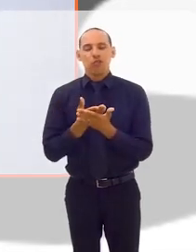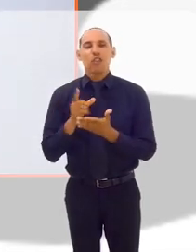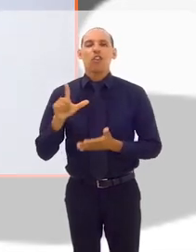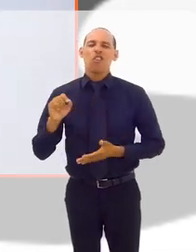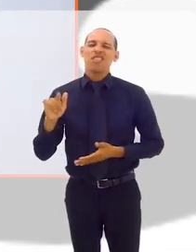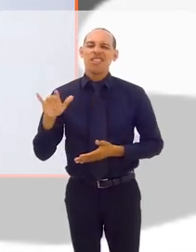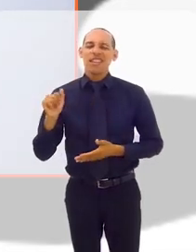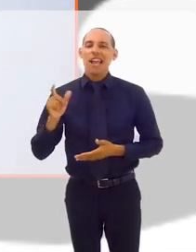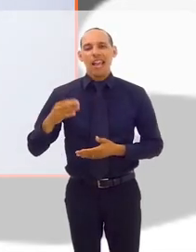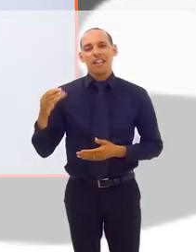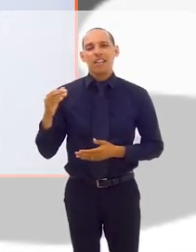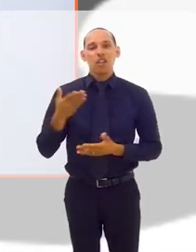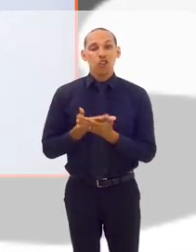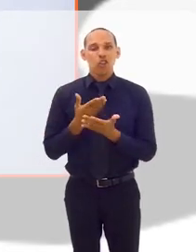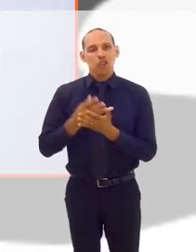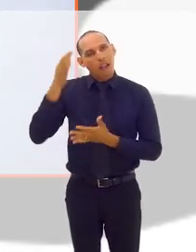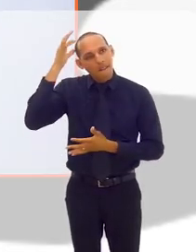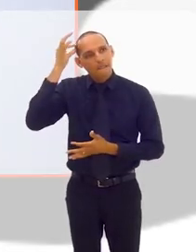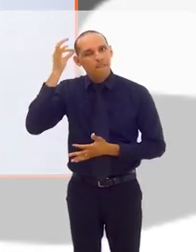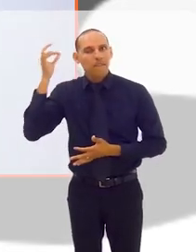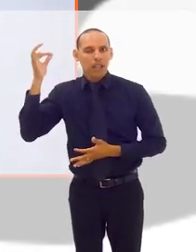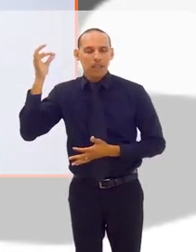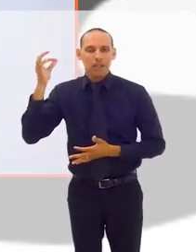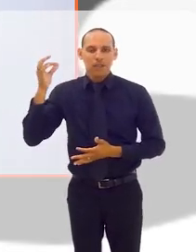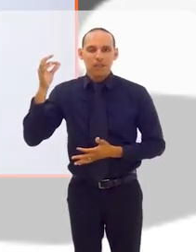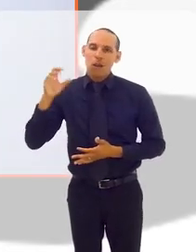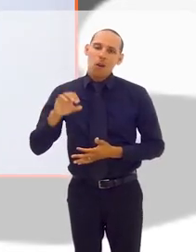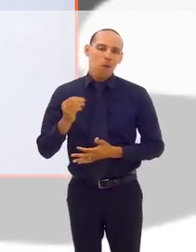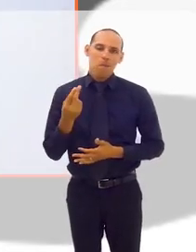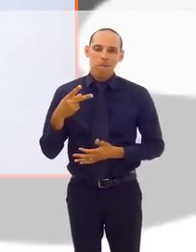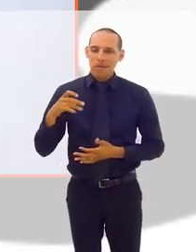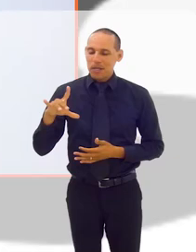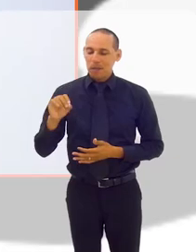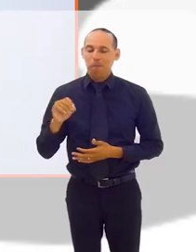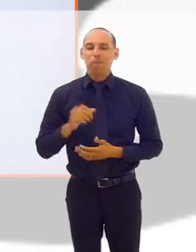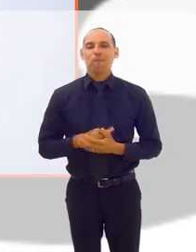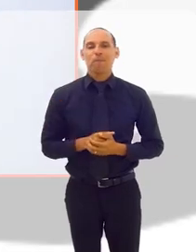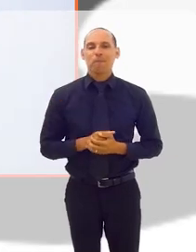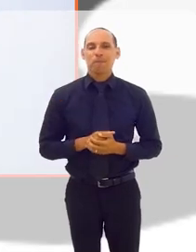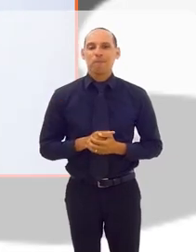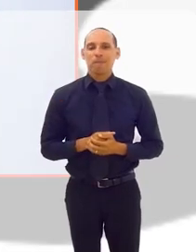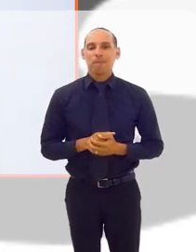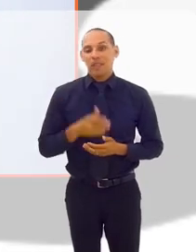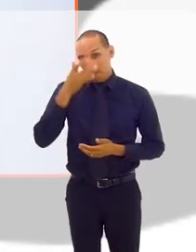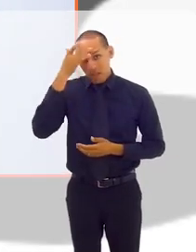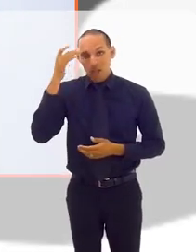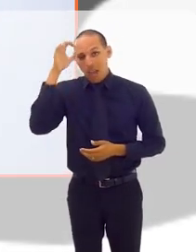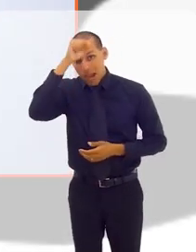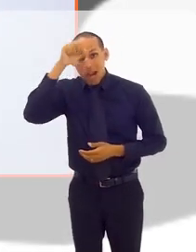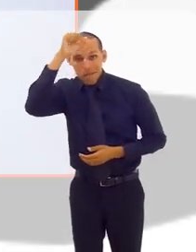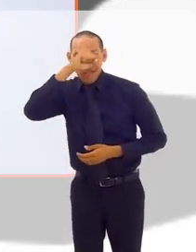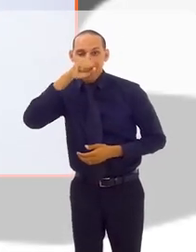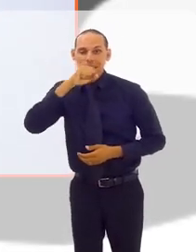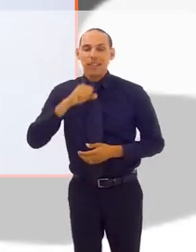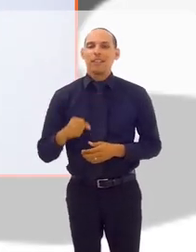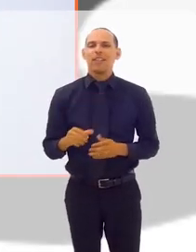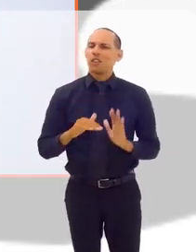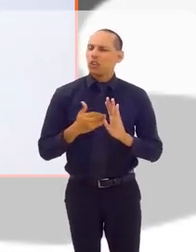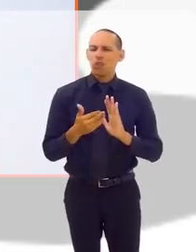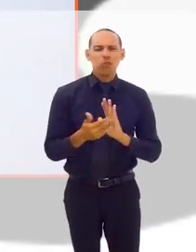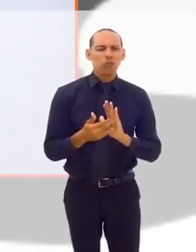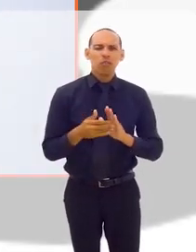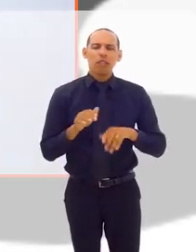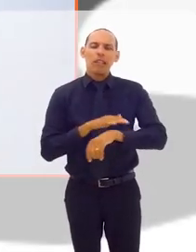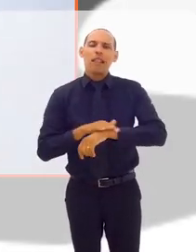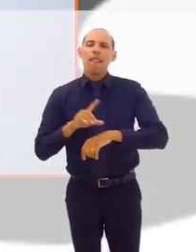logia, estudo. Então é a ciência que estuda o fio do cabelo, né? O pelo, enfim. E a pessoa, além de aprender isso,